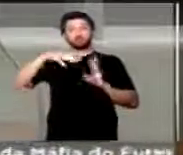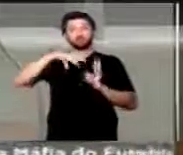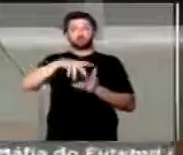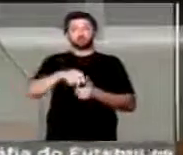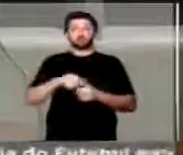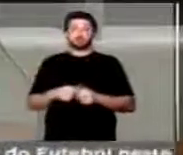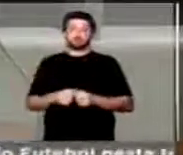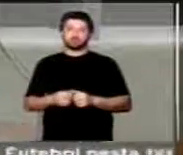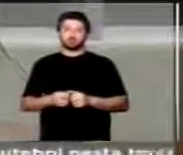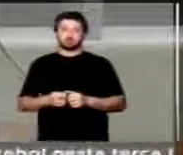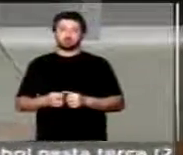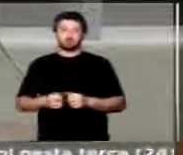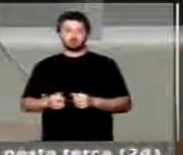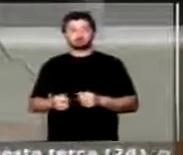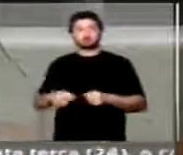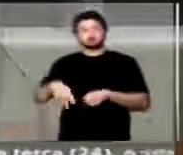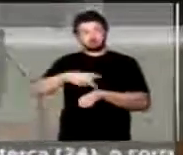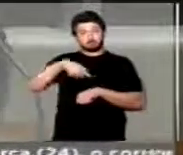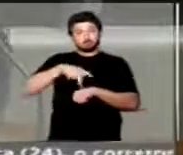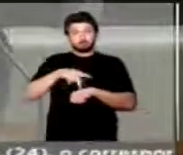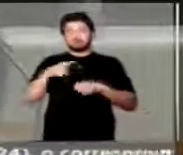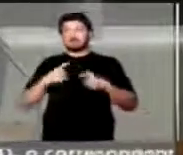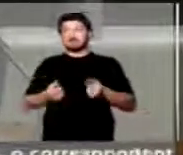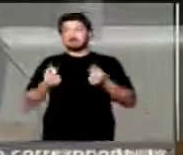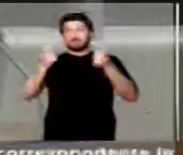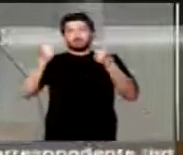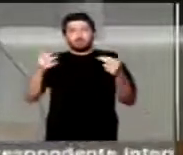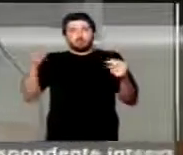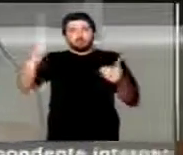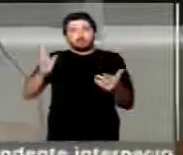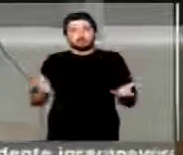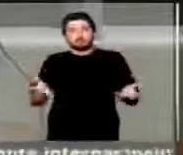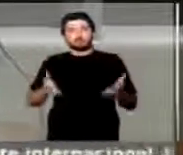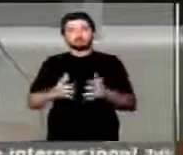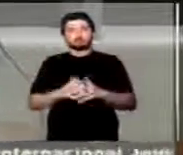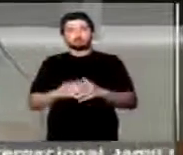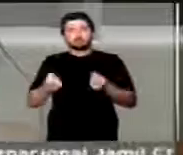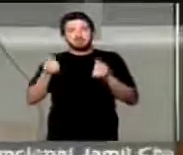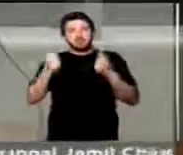planeta, praticamente, num país de grandeza como a do Brasil,